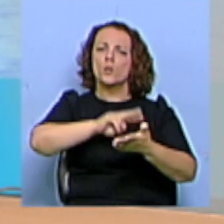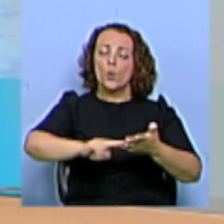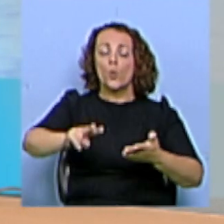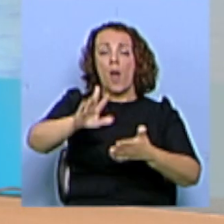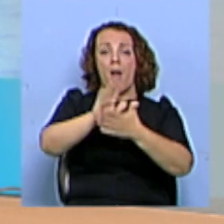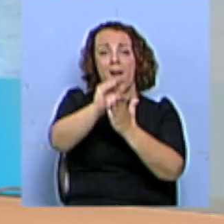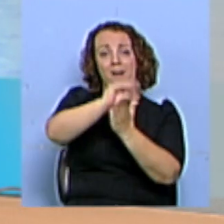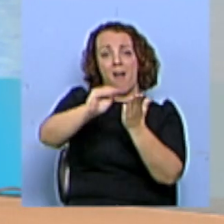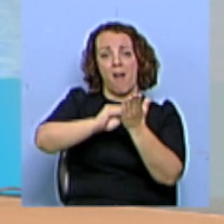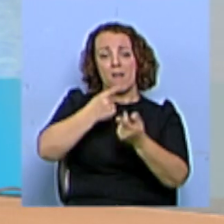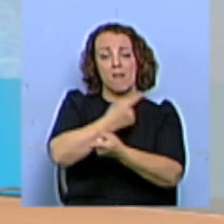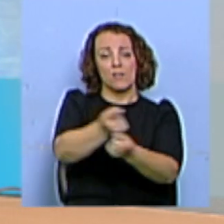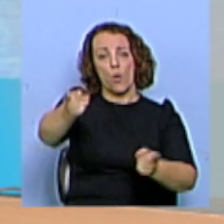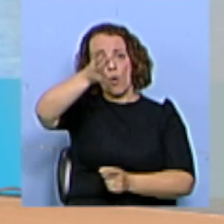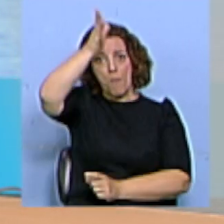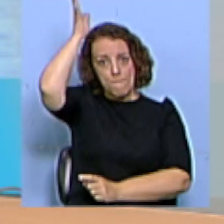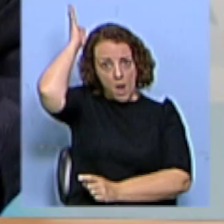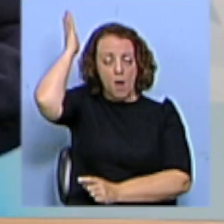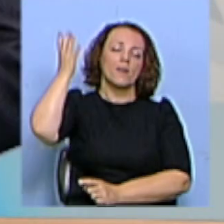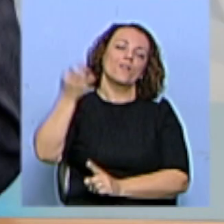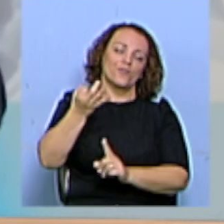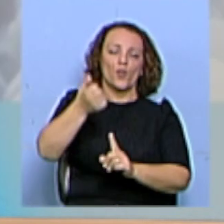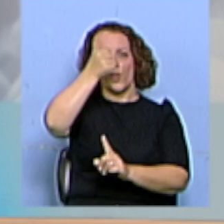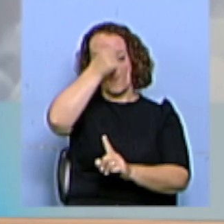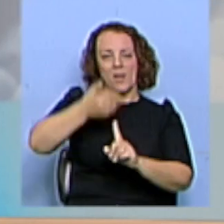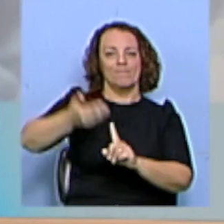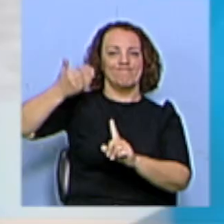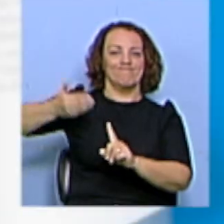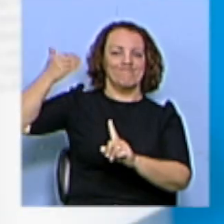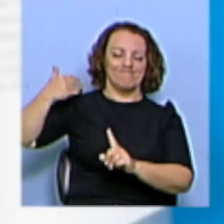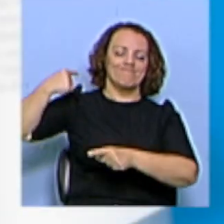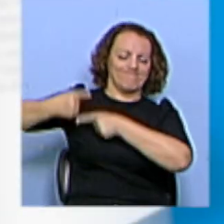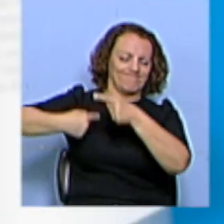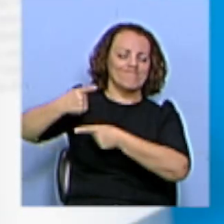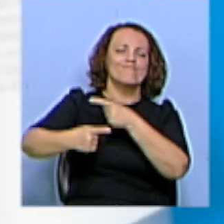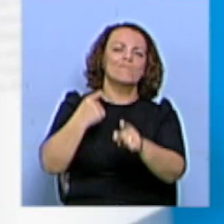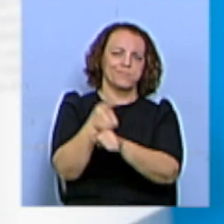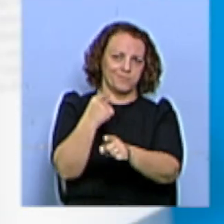8º. a carta aos Romanos, na sequência já de domingos anteriores, continuamente,